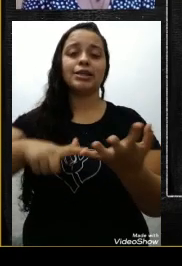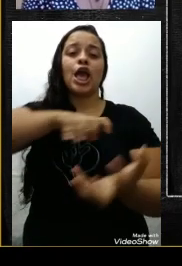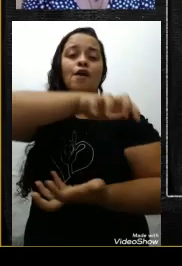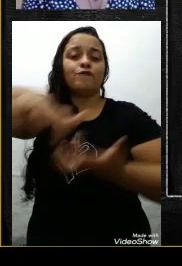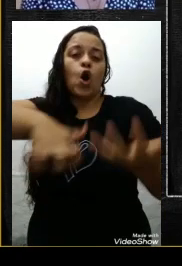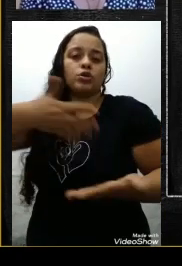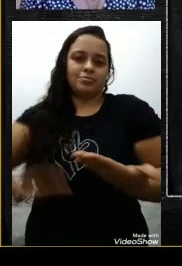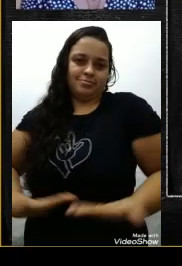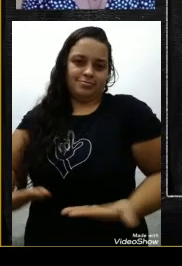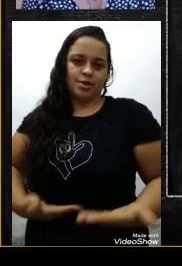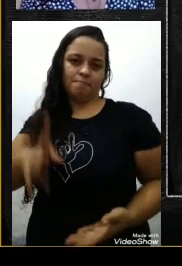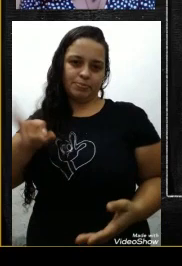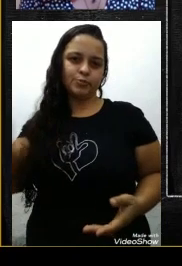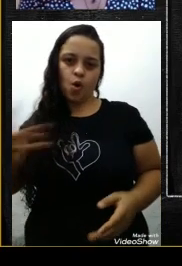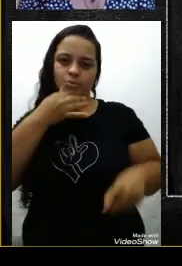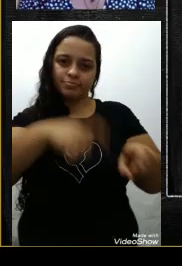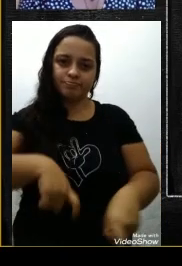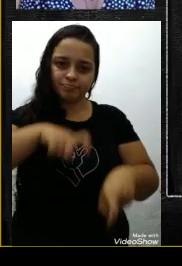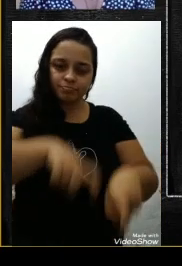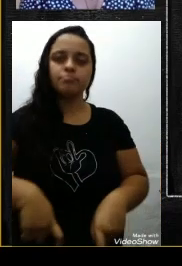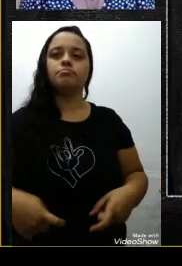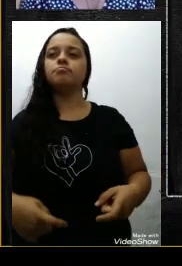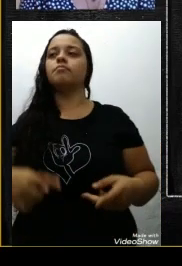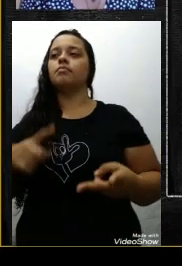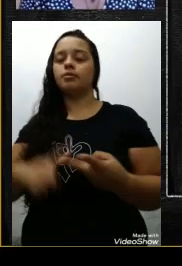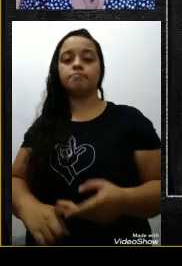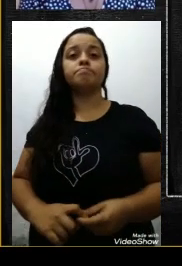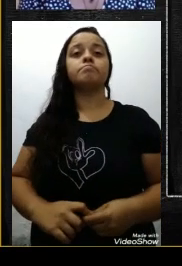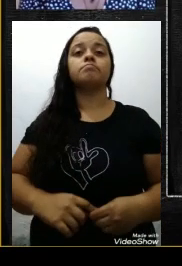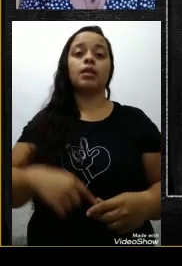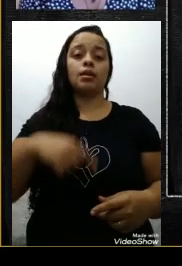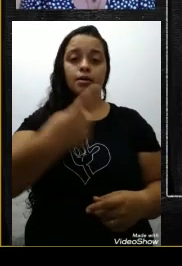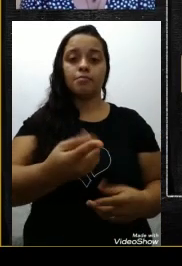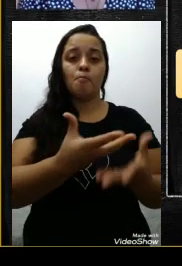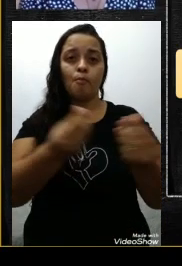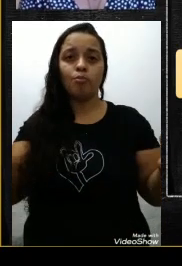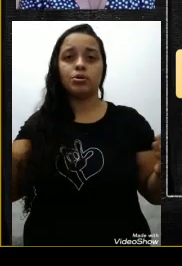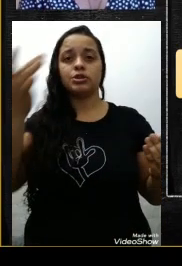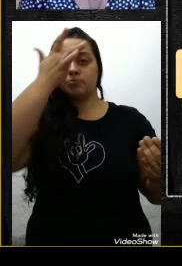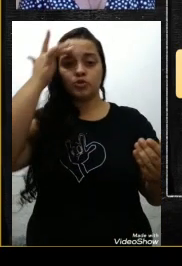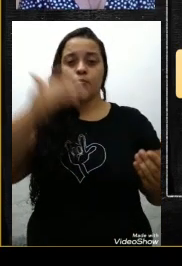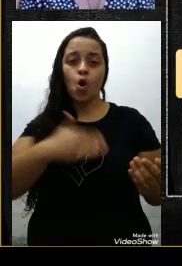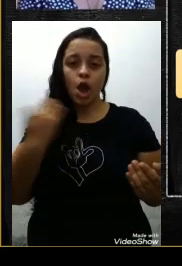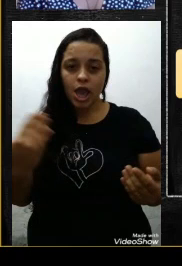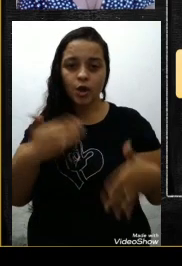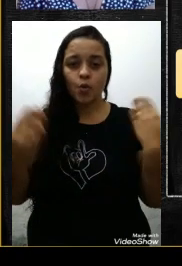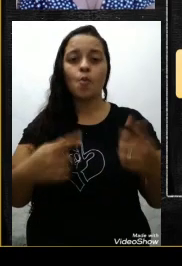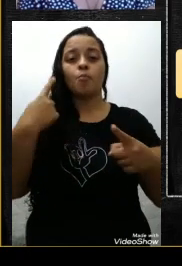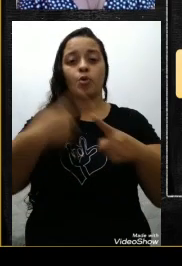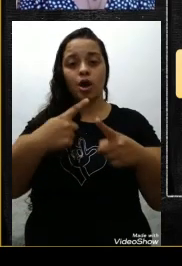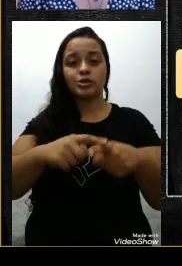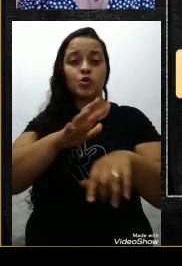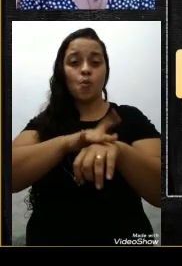pelas guerras e pelas revoltas urbanas e rurais, chamadas revoltas camponesas. A fome e epidemias